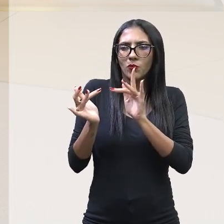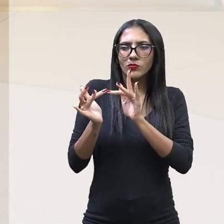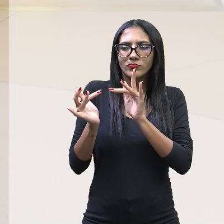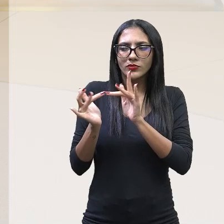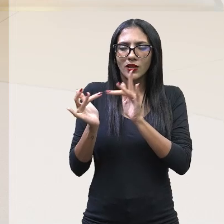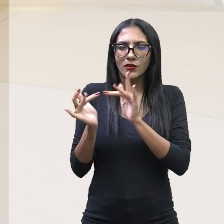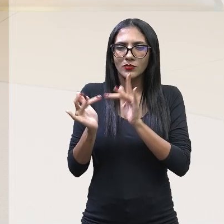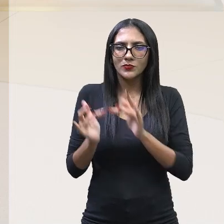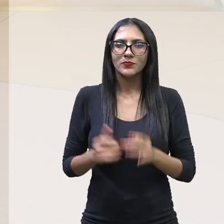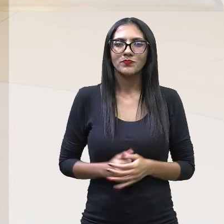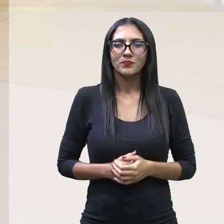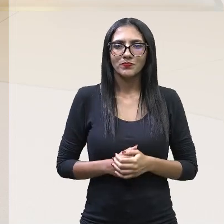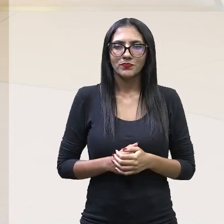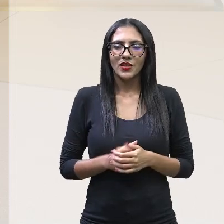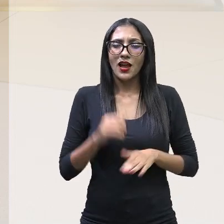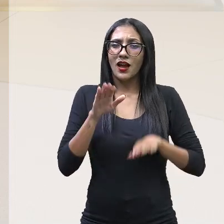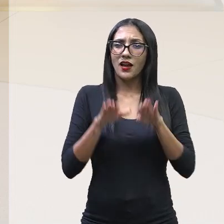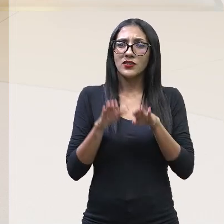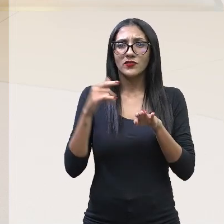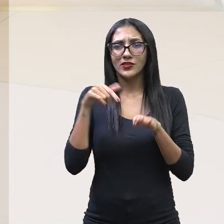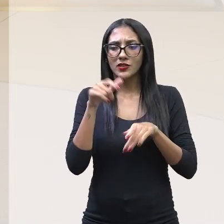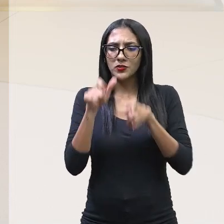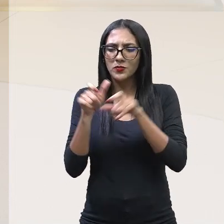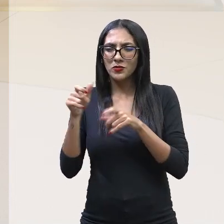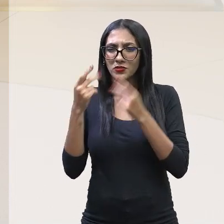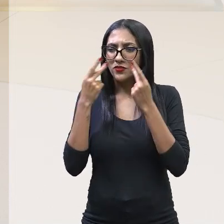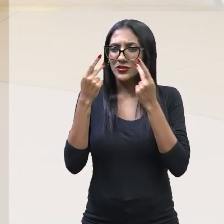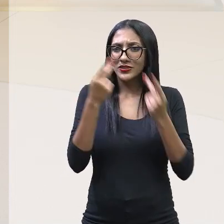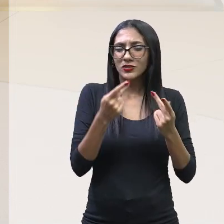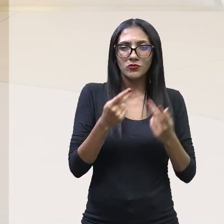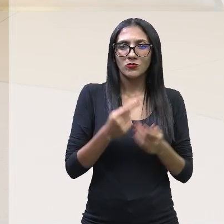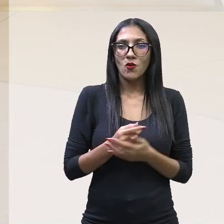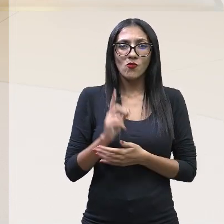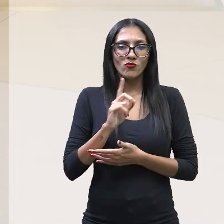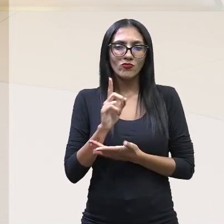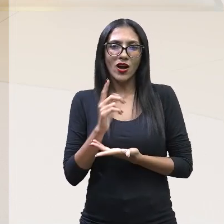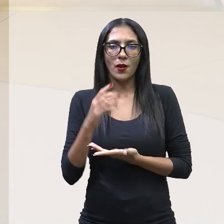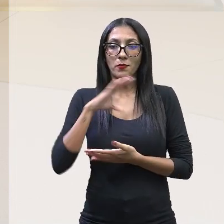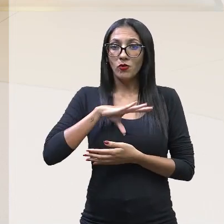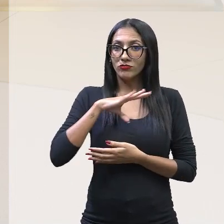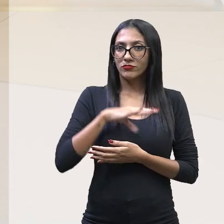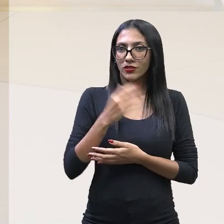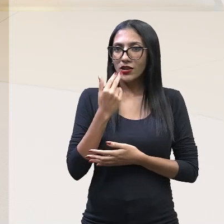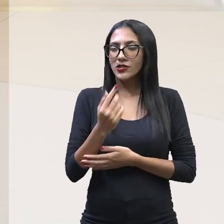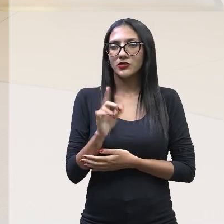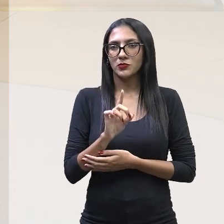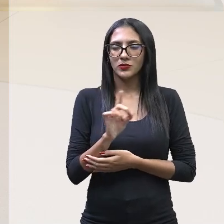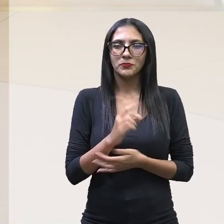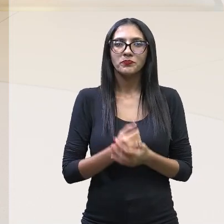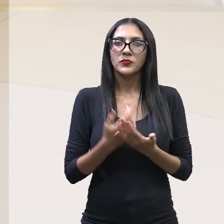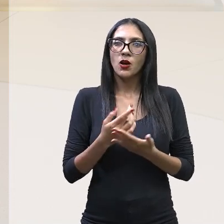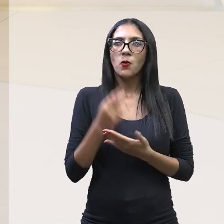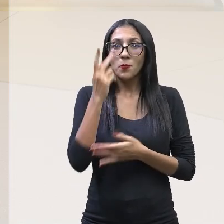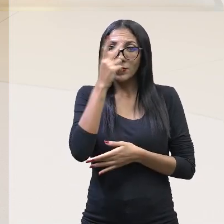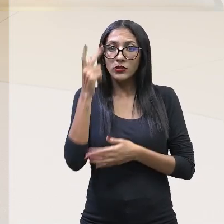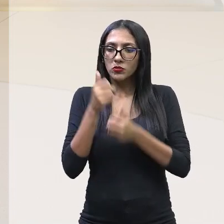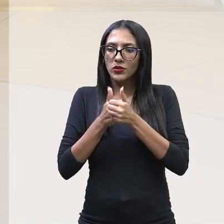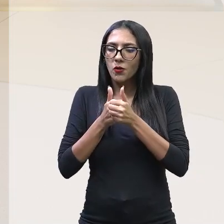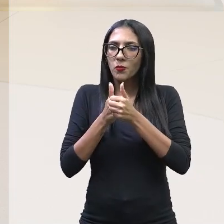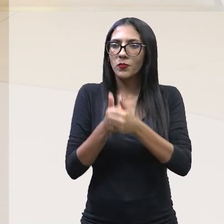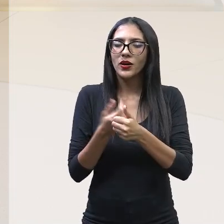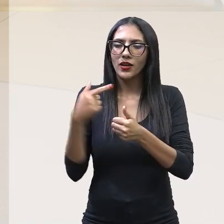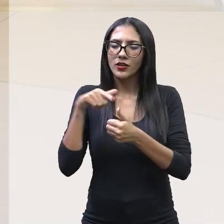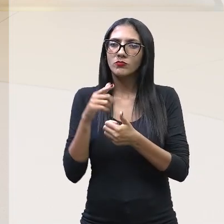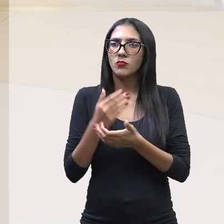que muitas vezes não falam aí o nosso idioma. Então, o que é que a gente percebe? Que quem está ali como guia, ele começa também